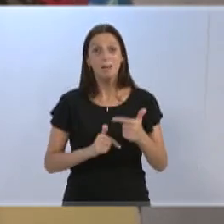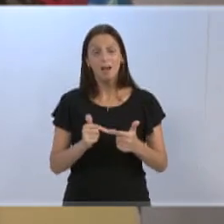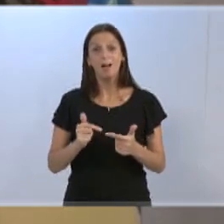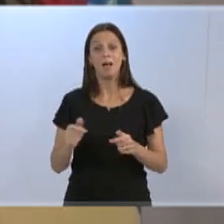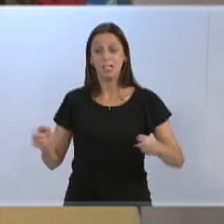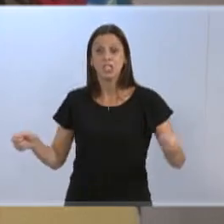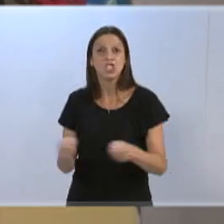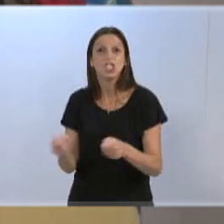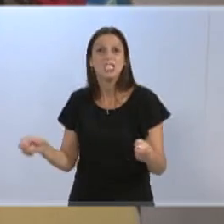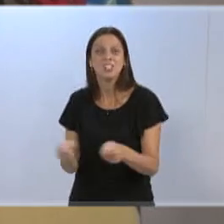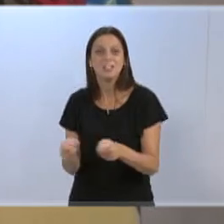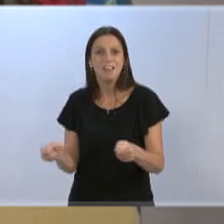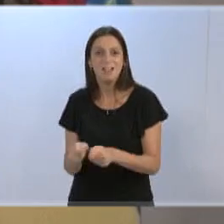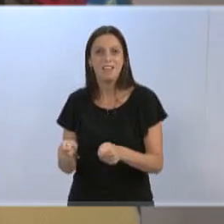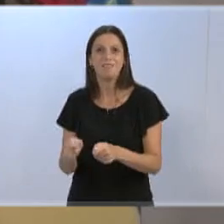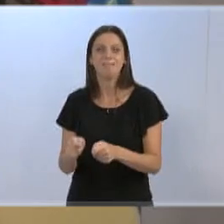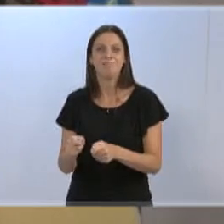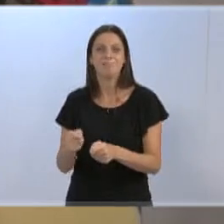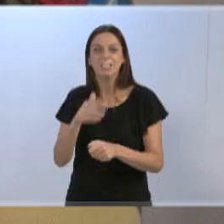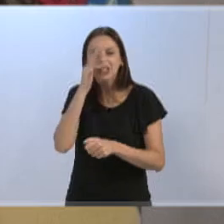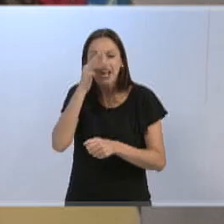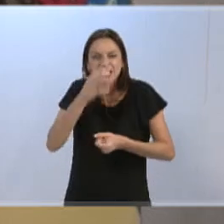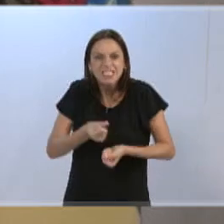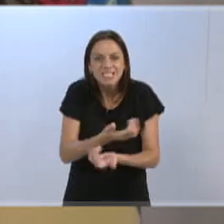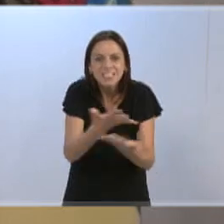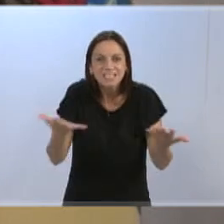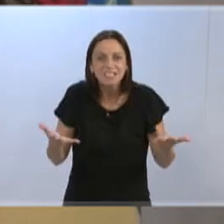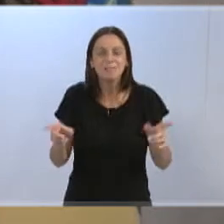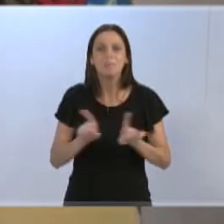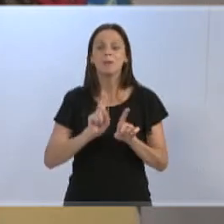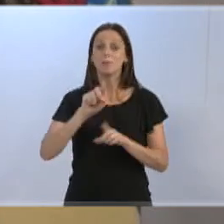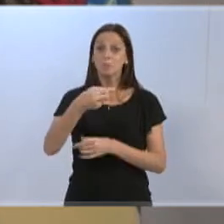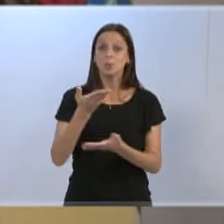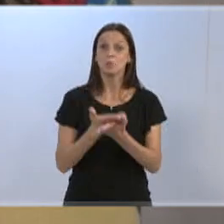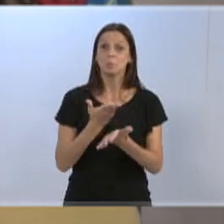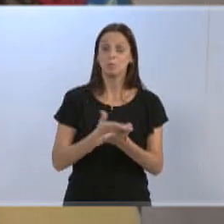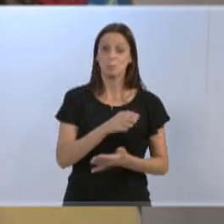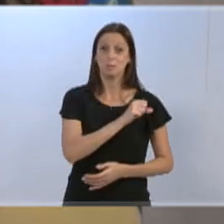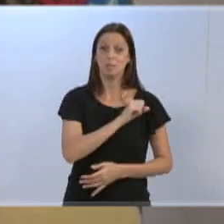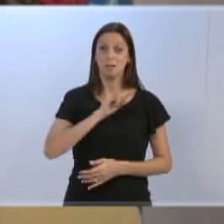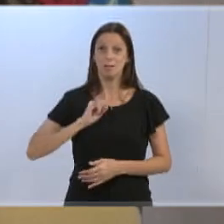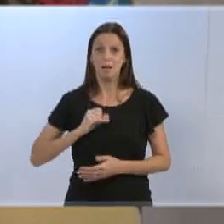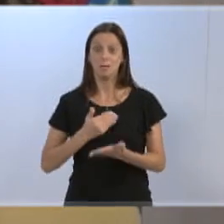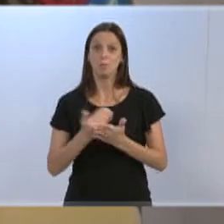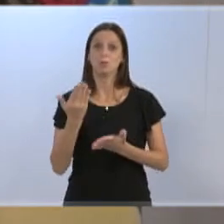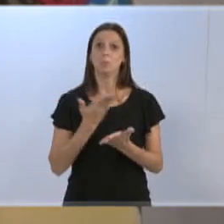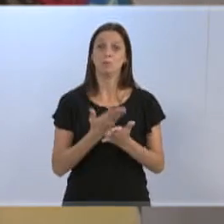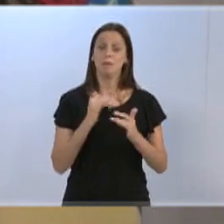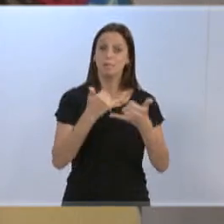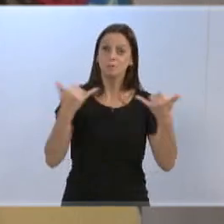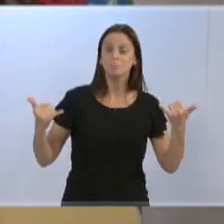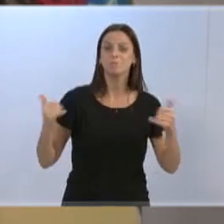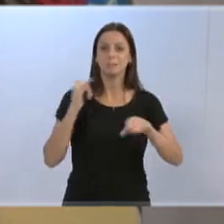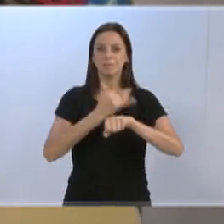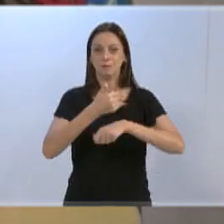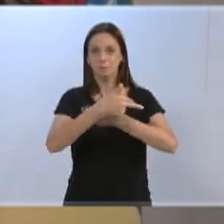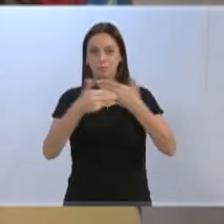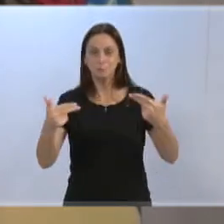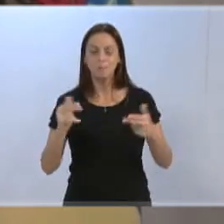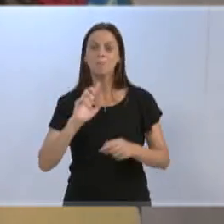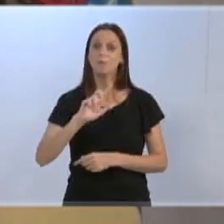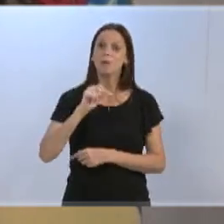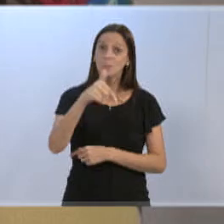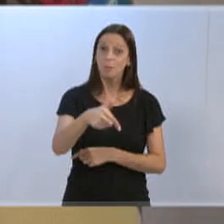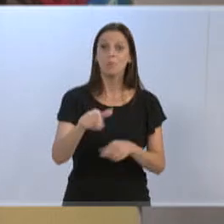anos. Fiz um curso no Senai de componentes eletrônicos, fui para a autoelétrica do SAMAI, fiquei até 87. Em